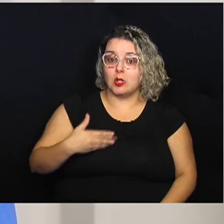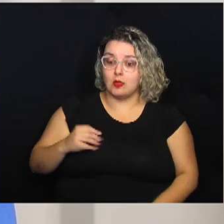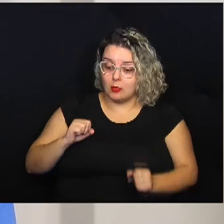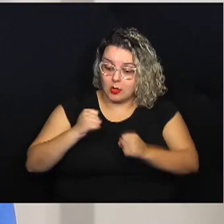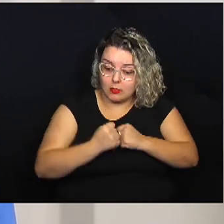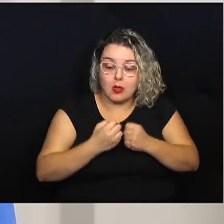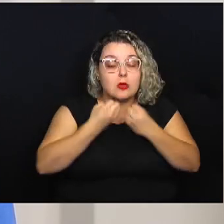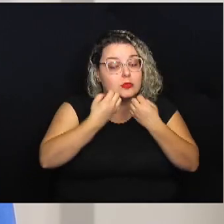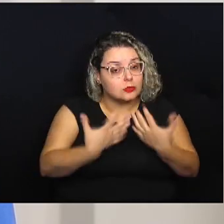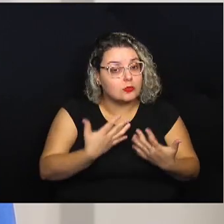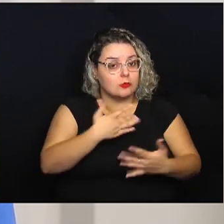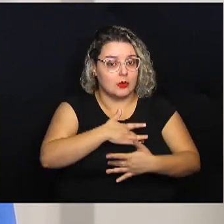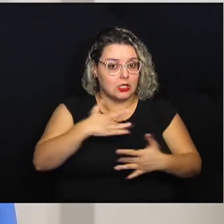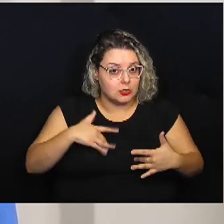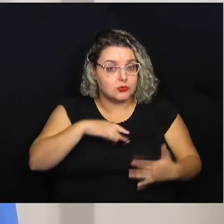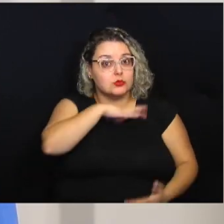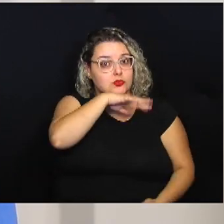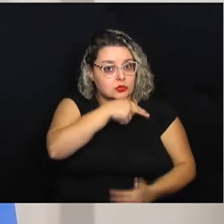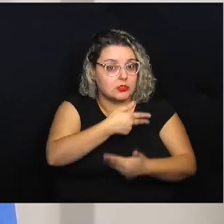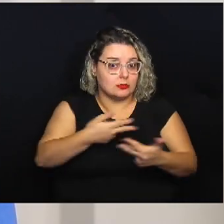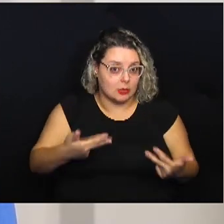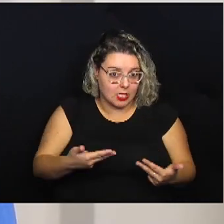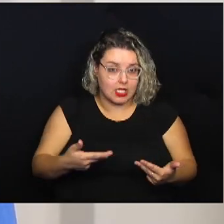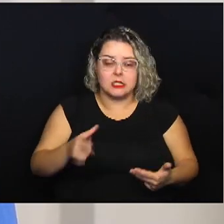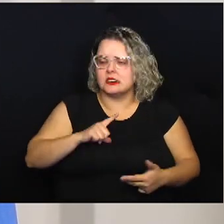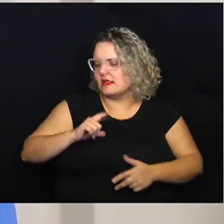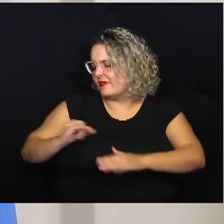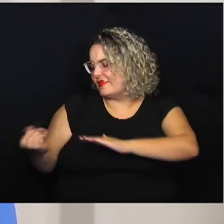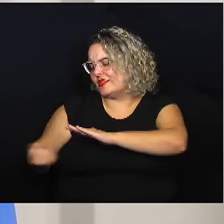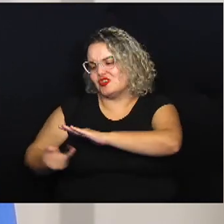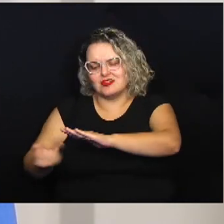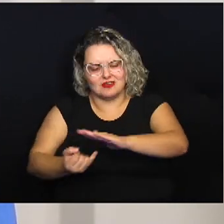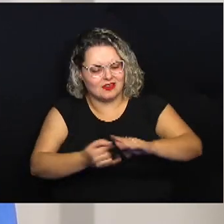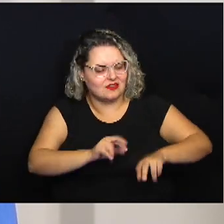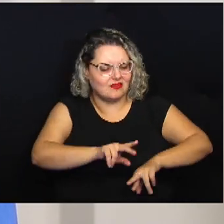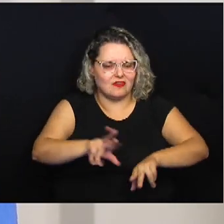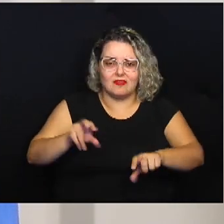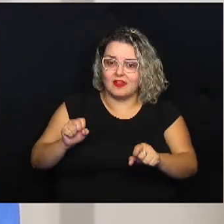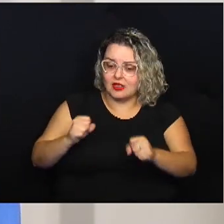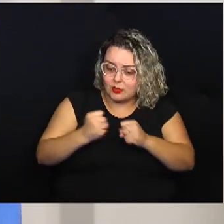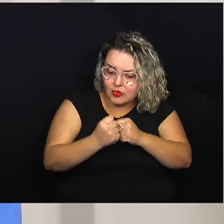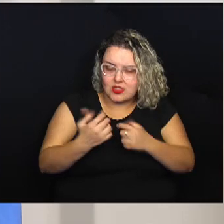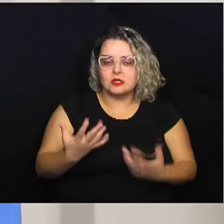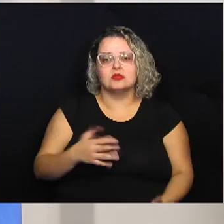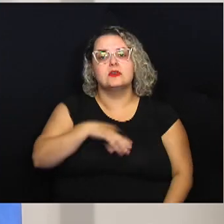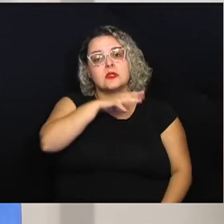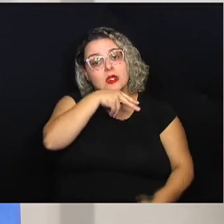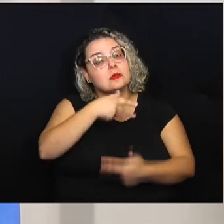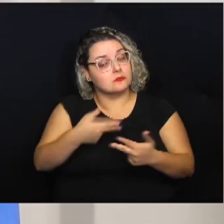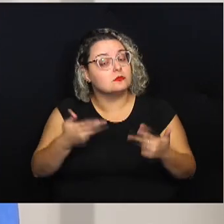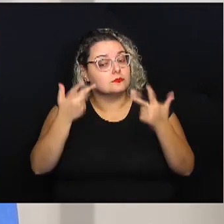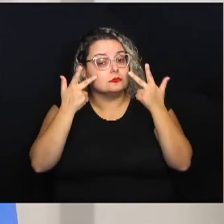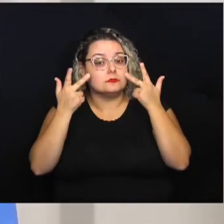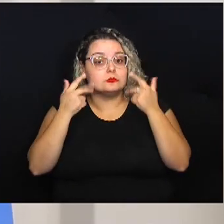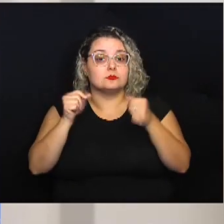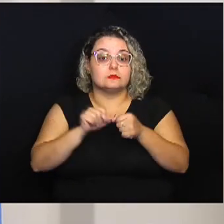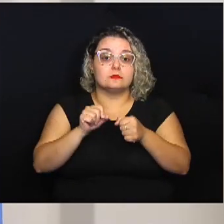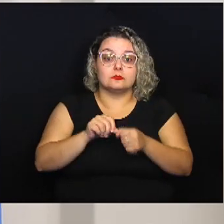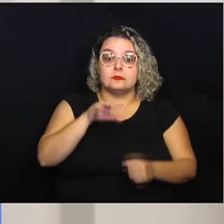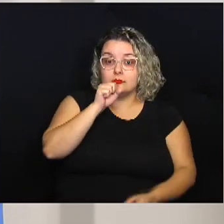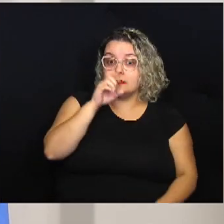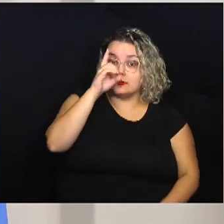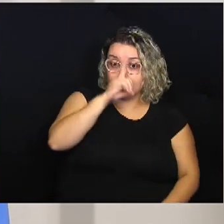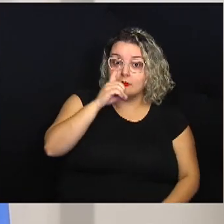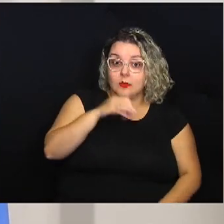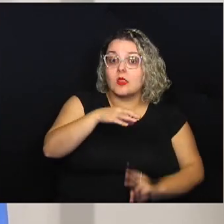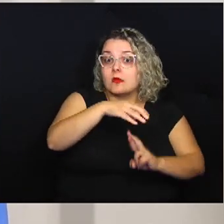bem-estar animal, existem várias entidades protetoras de animais e normalmente elas fazem aos finais de semana as feiras